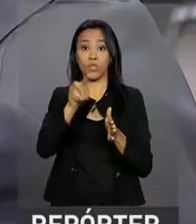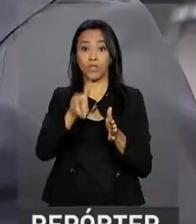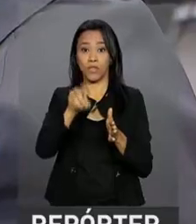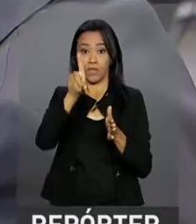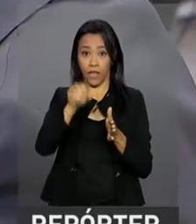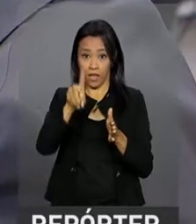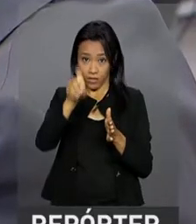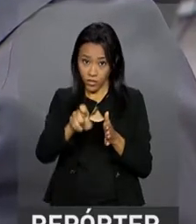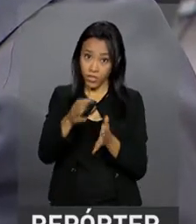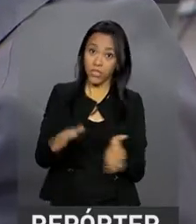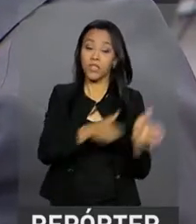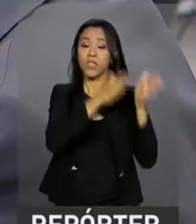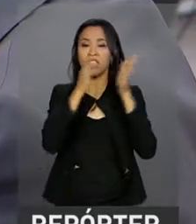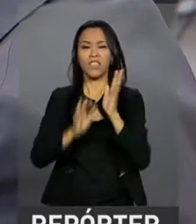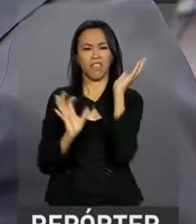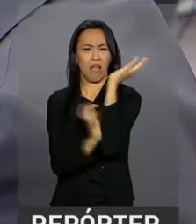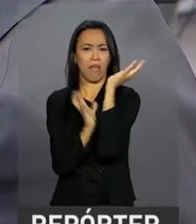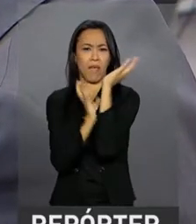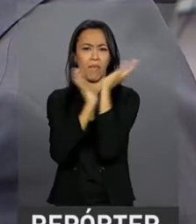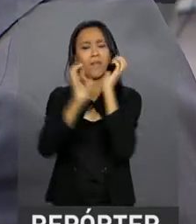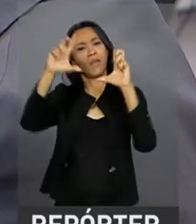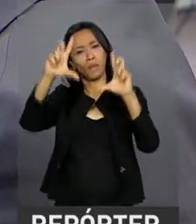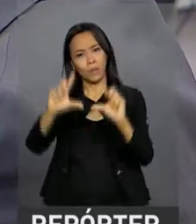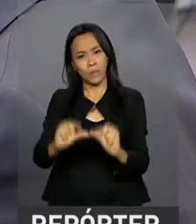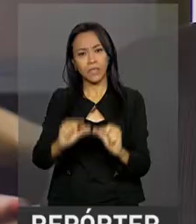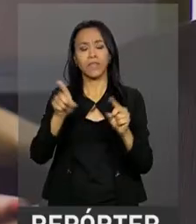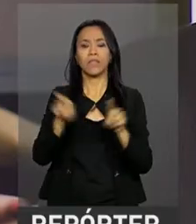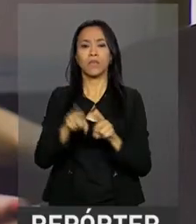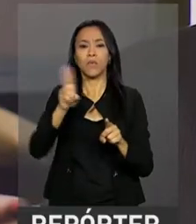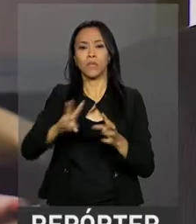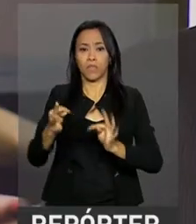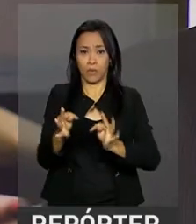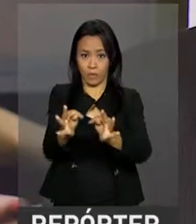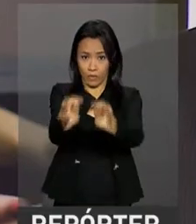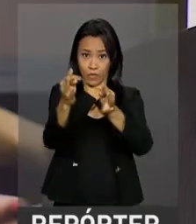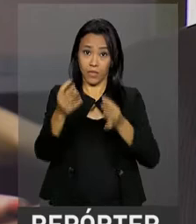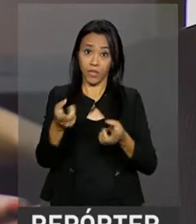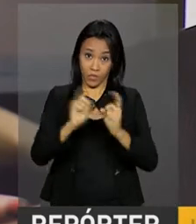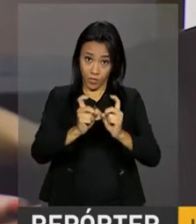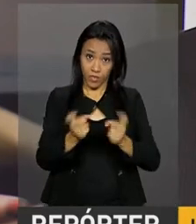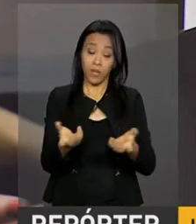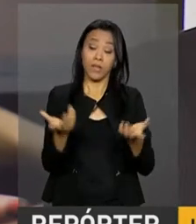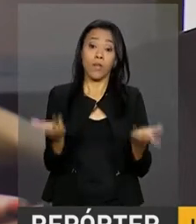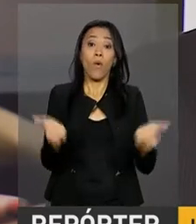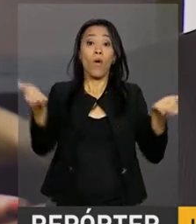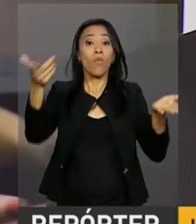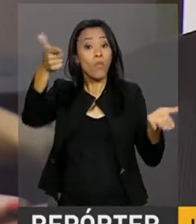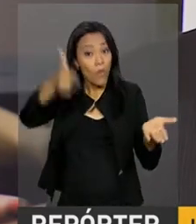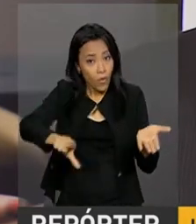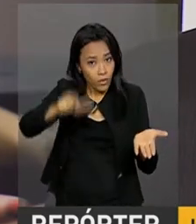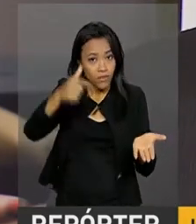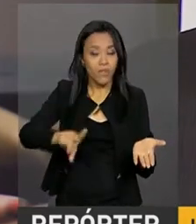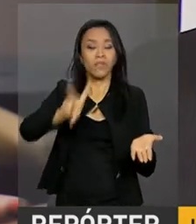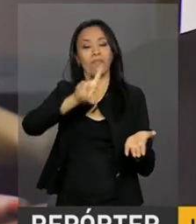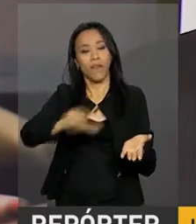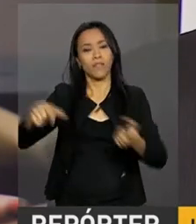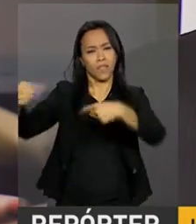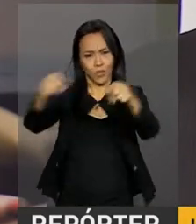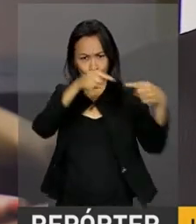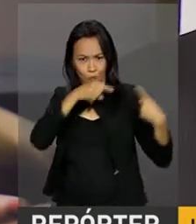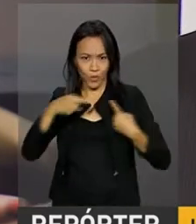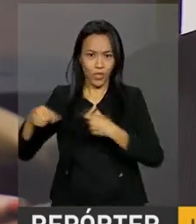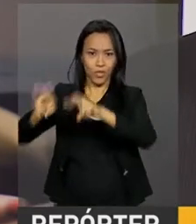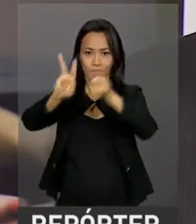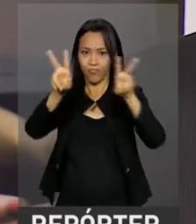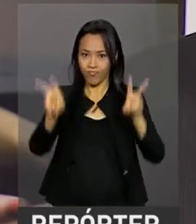competitividade e desburocratização e modernização do Estado. As sugestões vão ser discutidas novamente entre os conselheiros